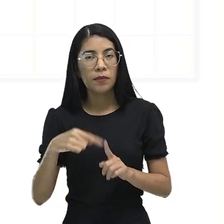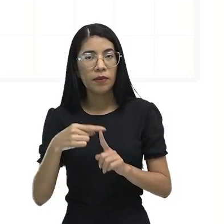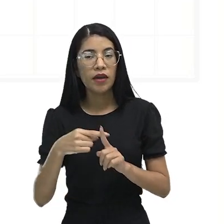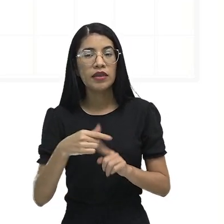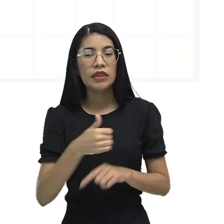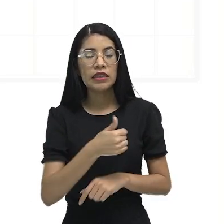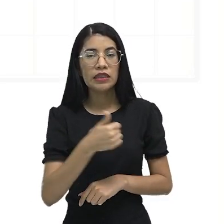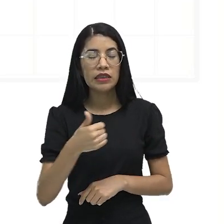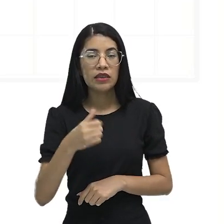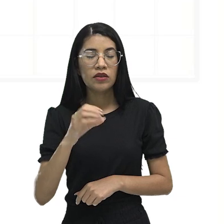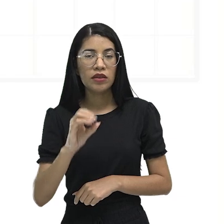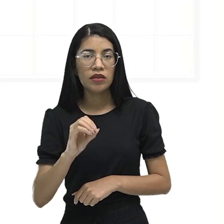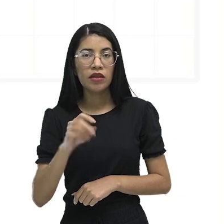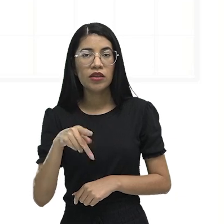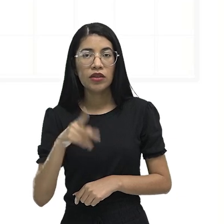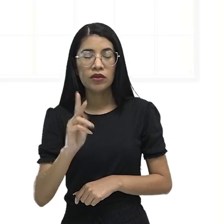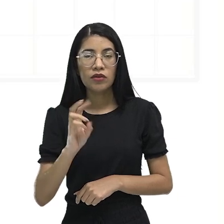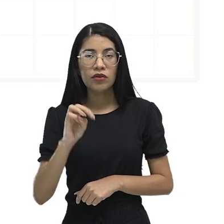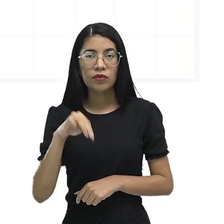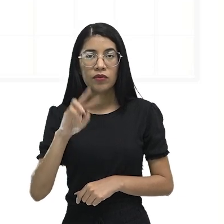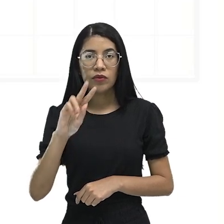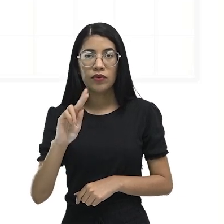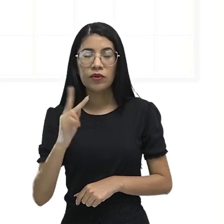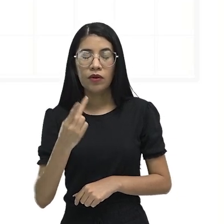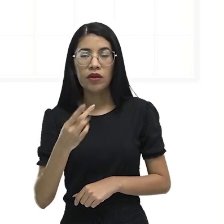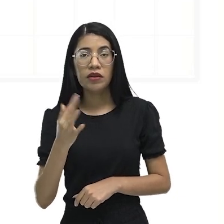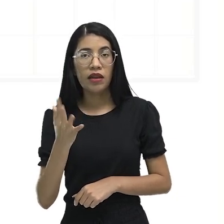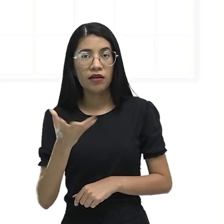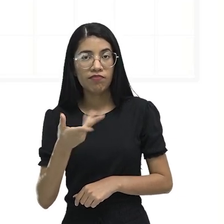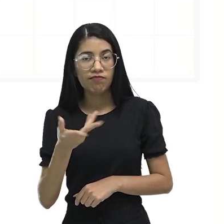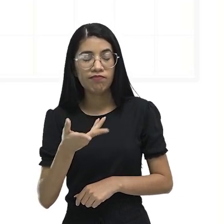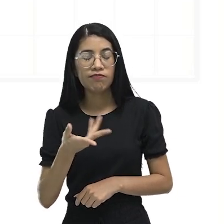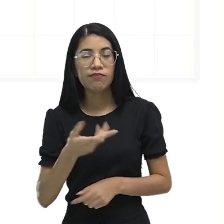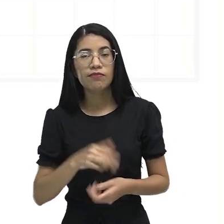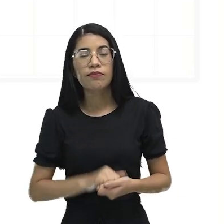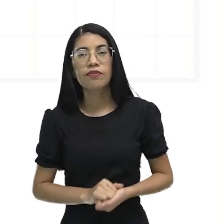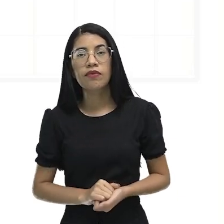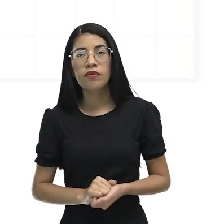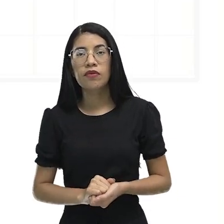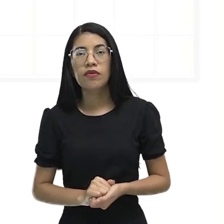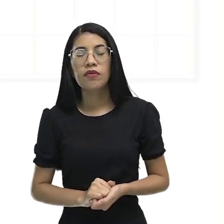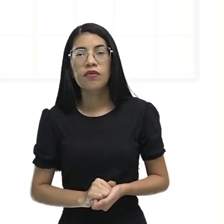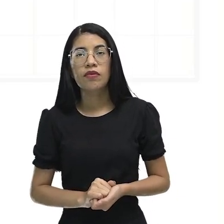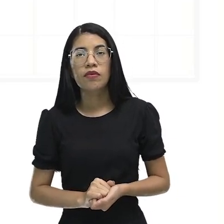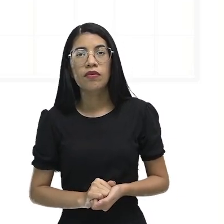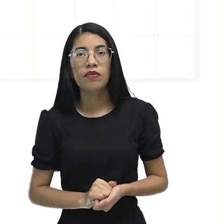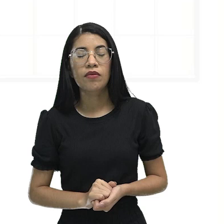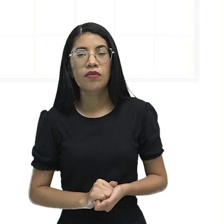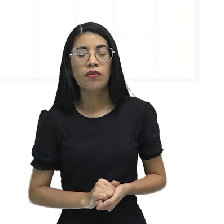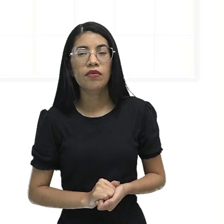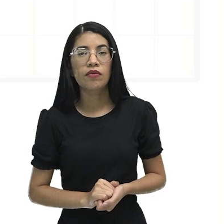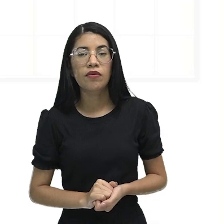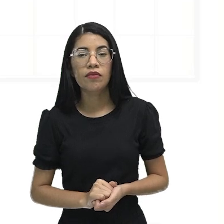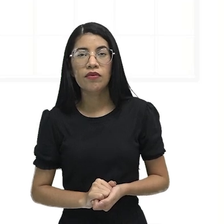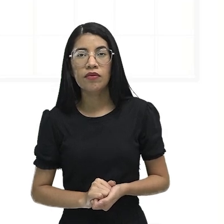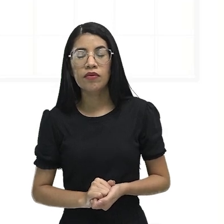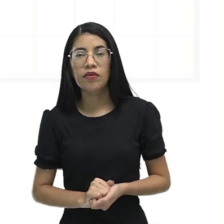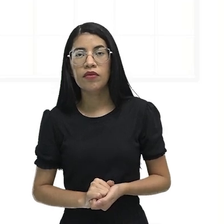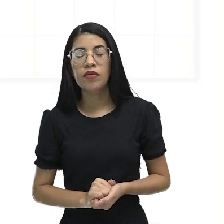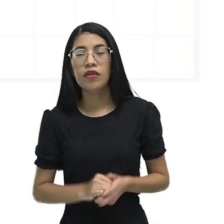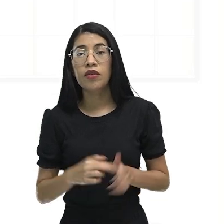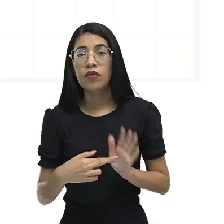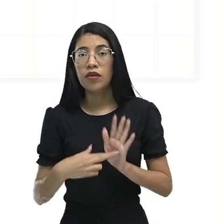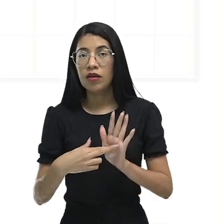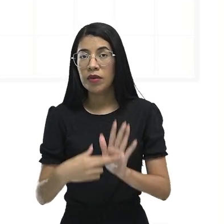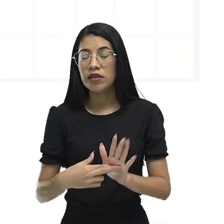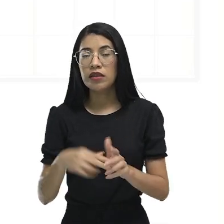Ou seja, ele está indo mais rápido. Tá? Quanto tempo, e aí eu vou representar